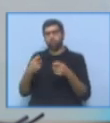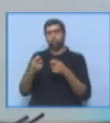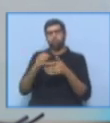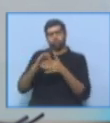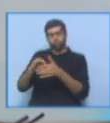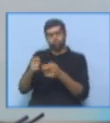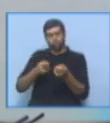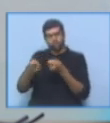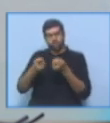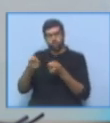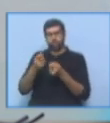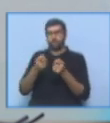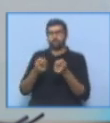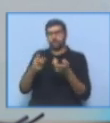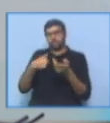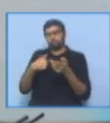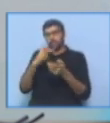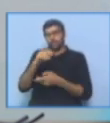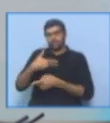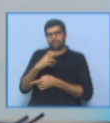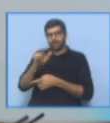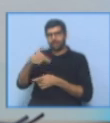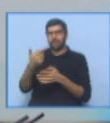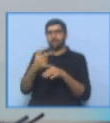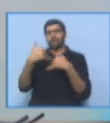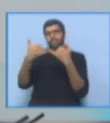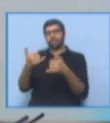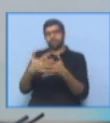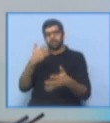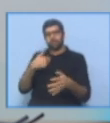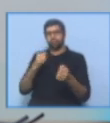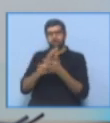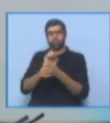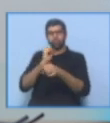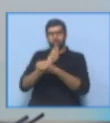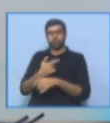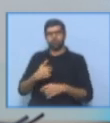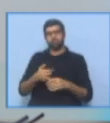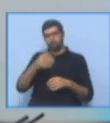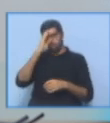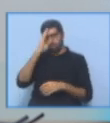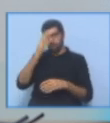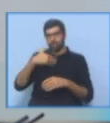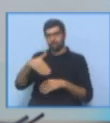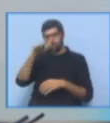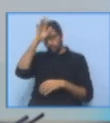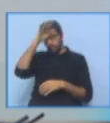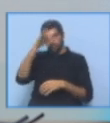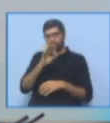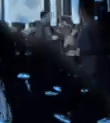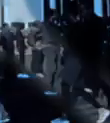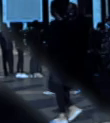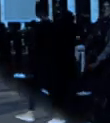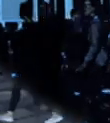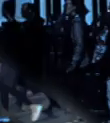PAR, André Costa Jorge, depois de destacarmos outras notícias da atualidade, começando precisamente pela Semana do Papa Francisco.